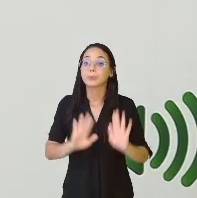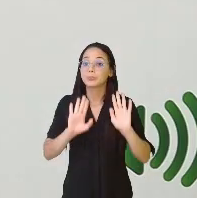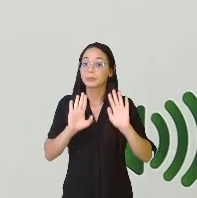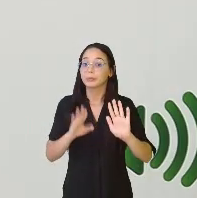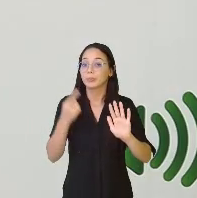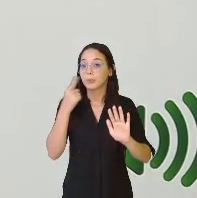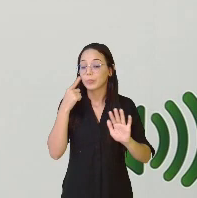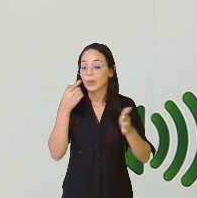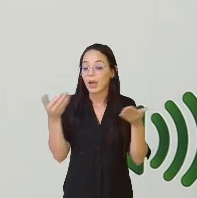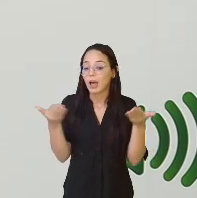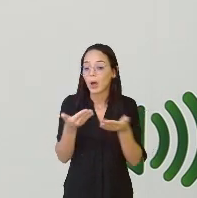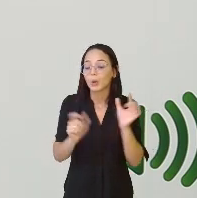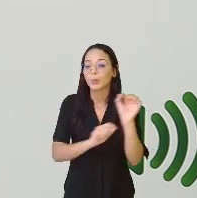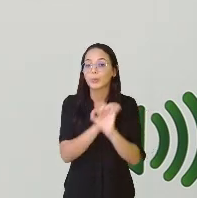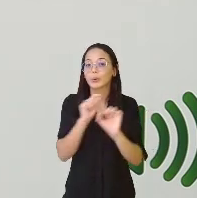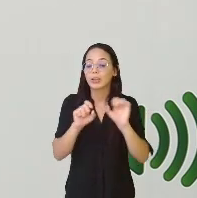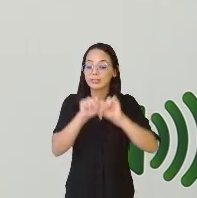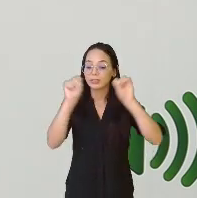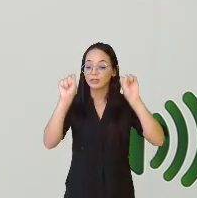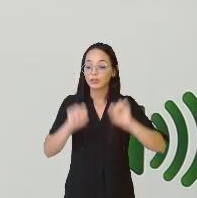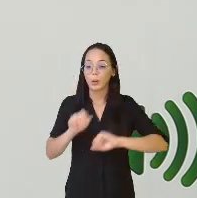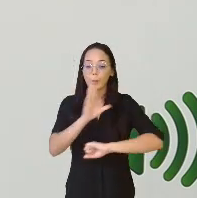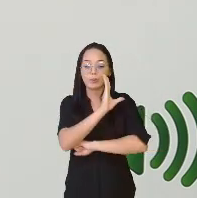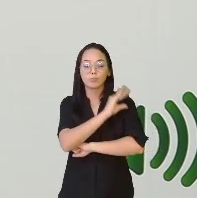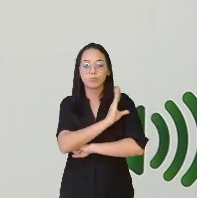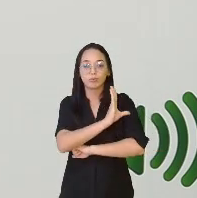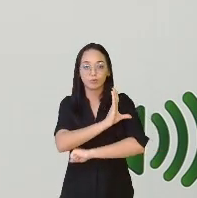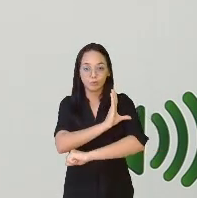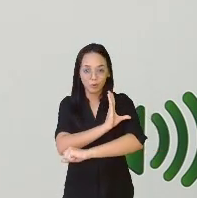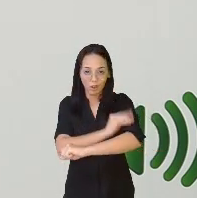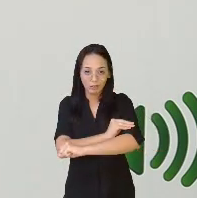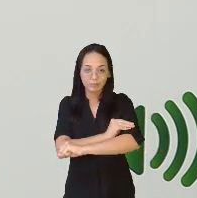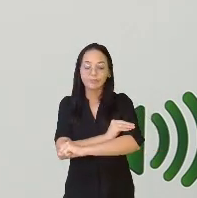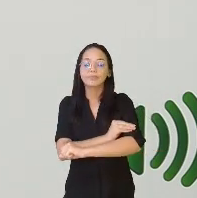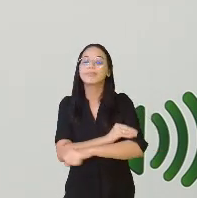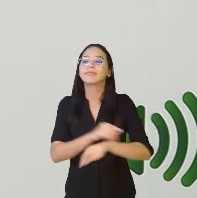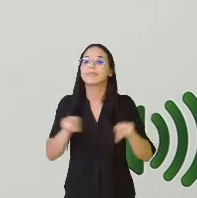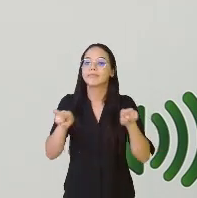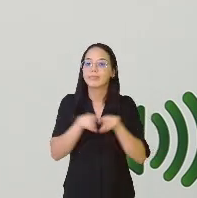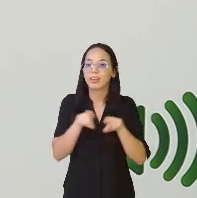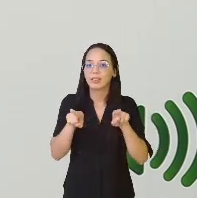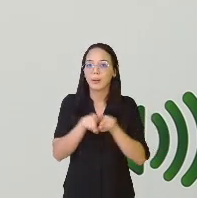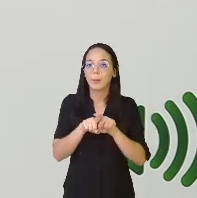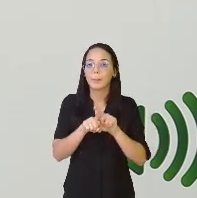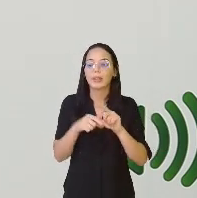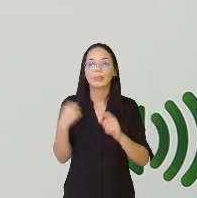Agora eu vou para o sistema muscular, que também é